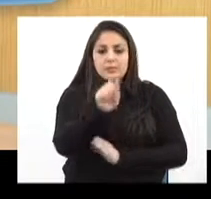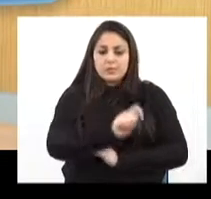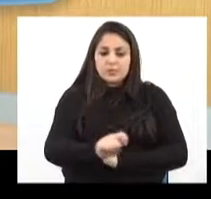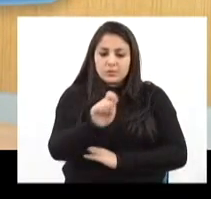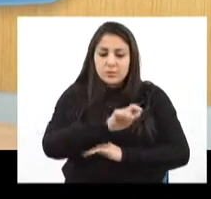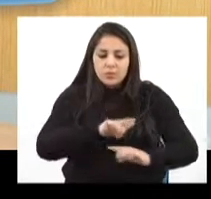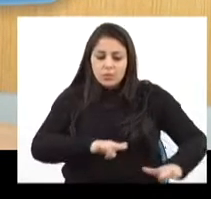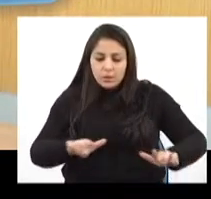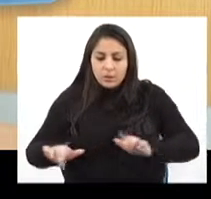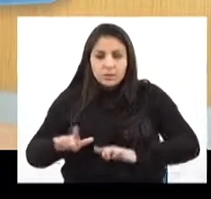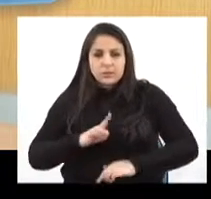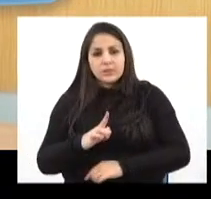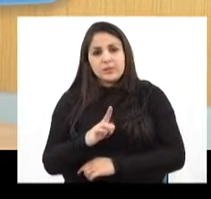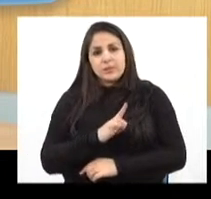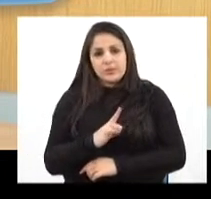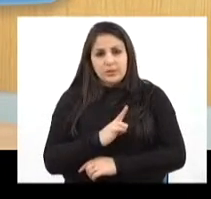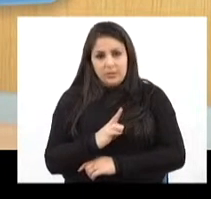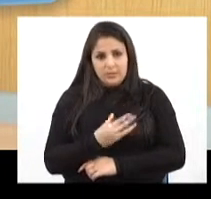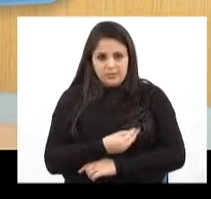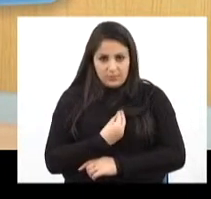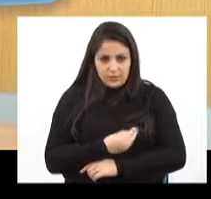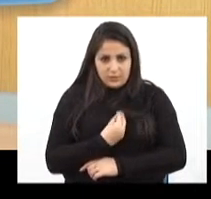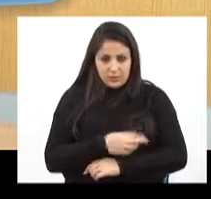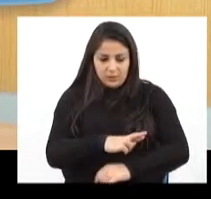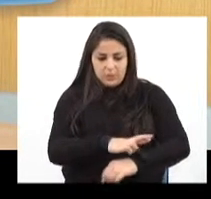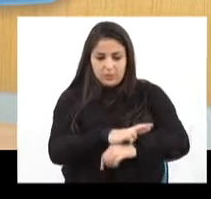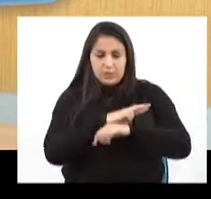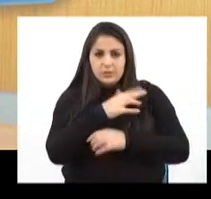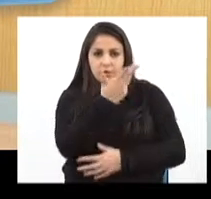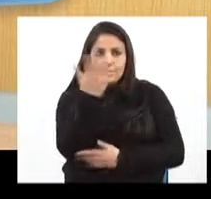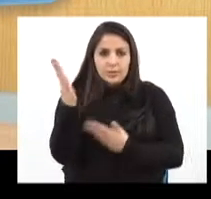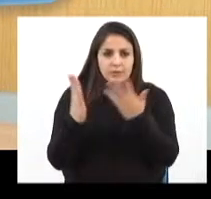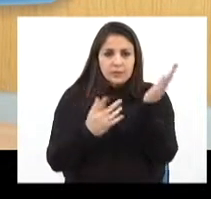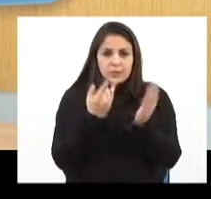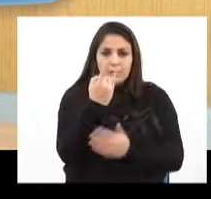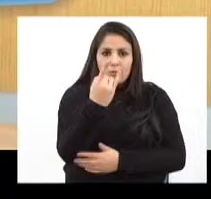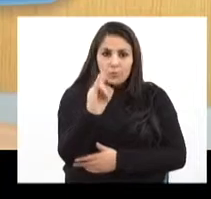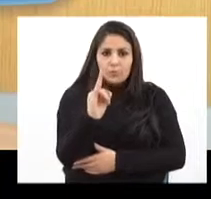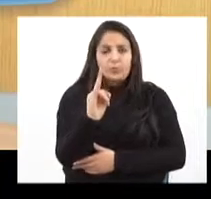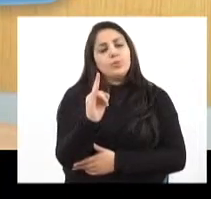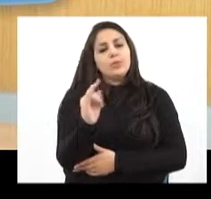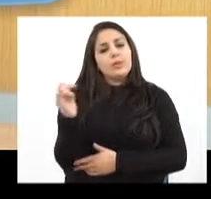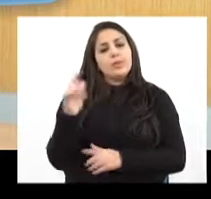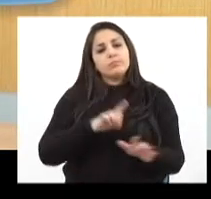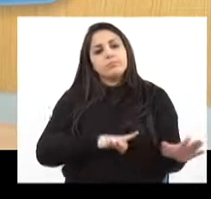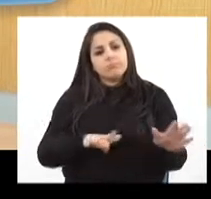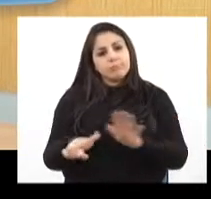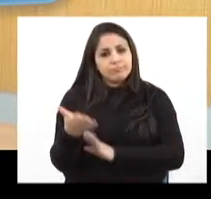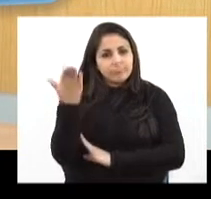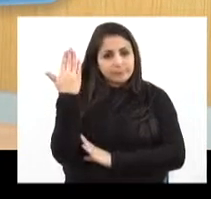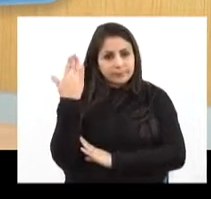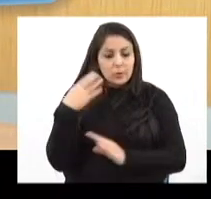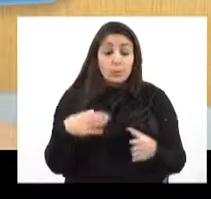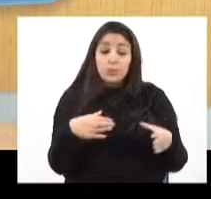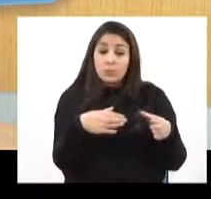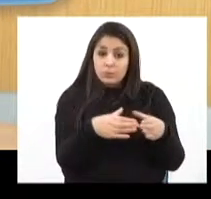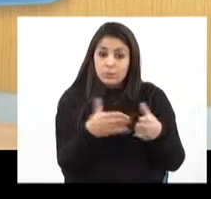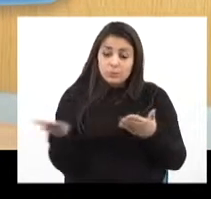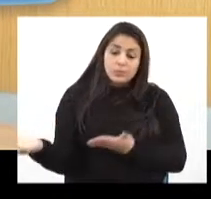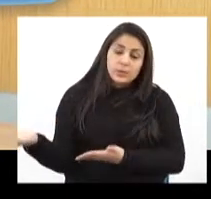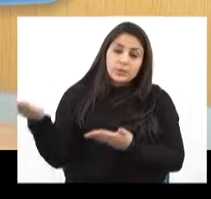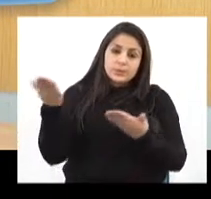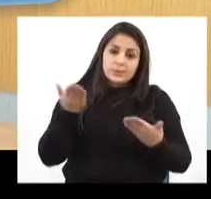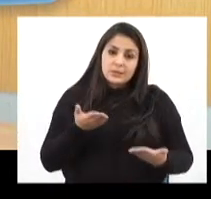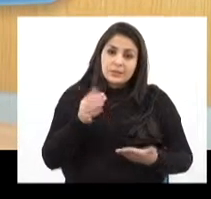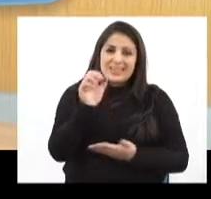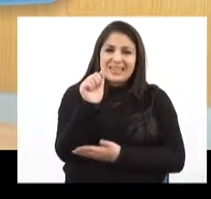de entidades locais esteve na Fundação Estadual de Proteção Ambiental na última semana. O grupo foi